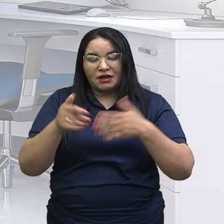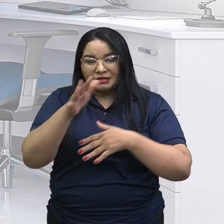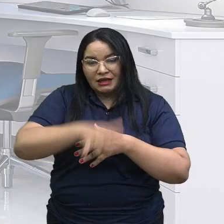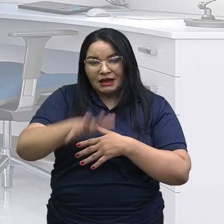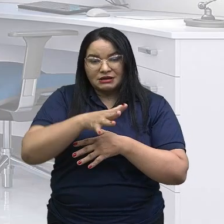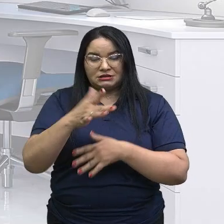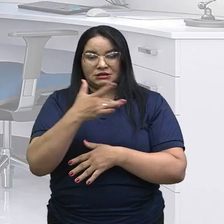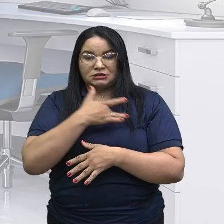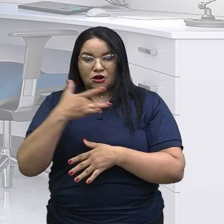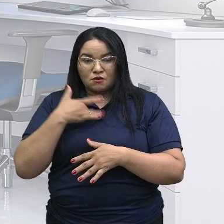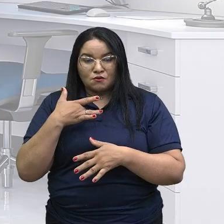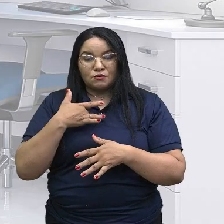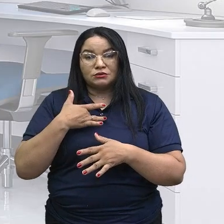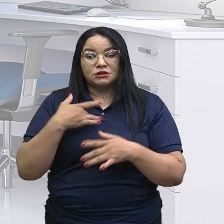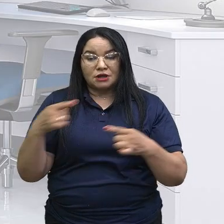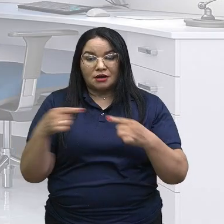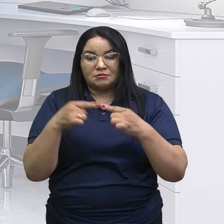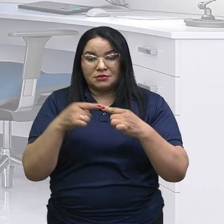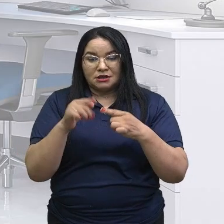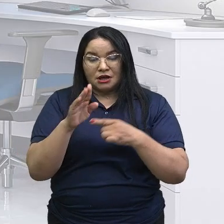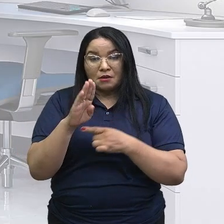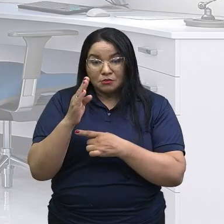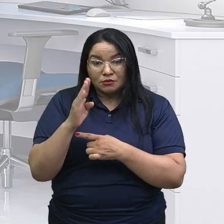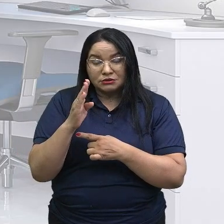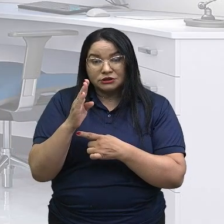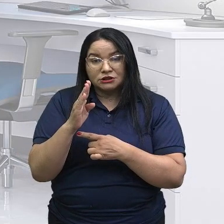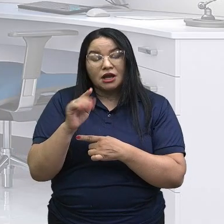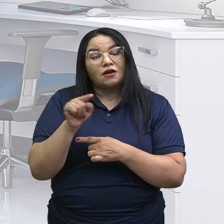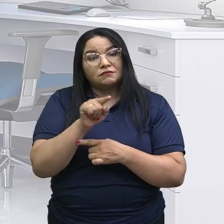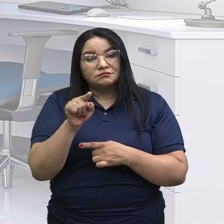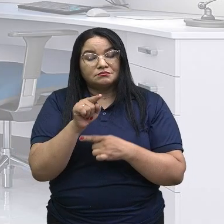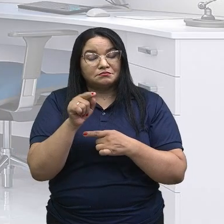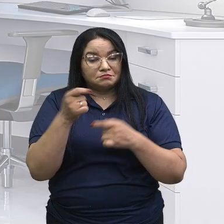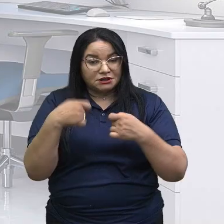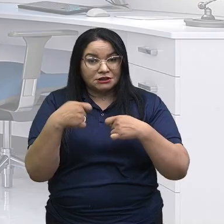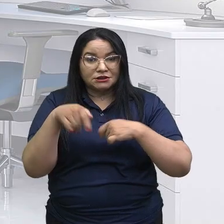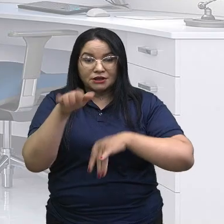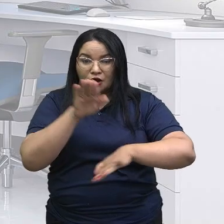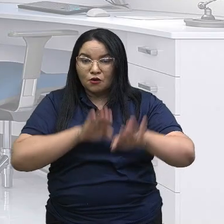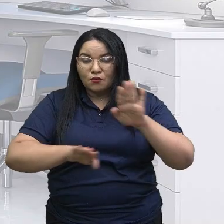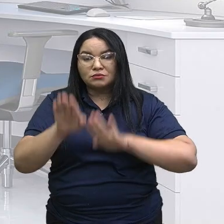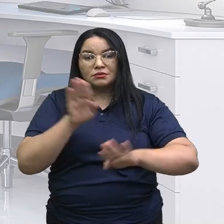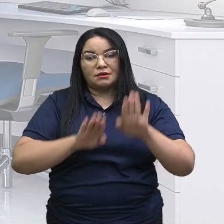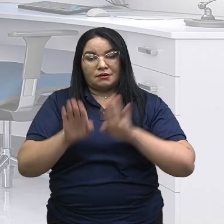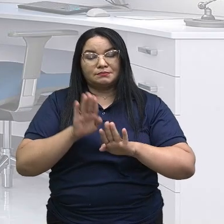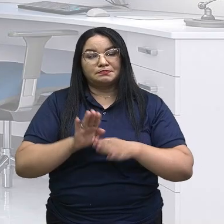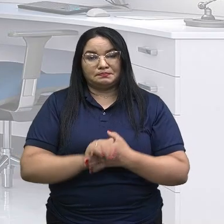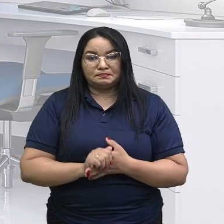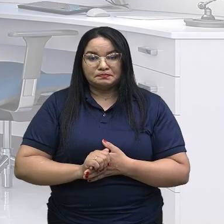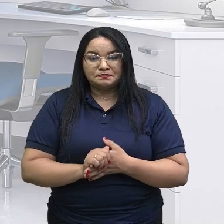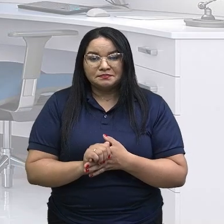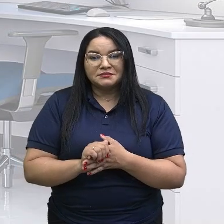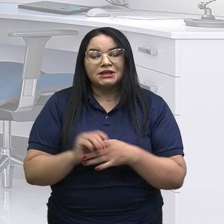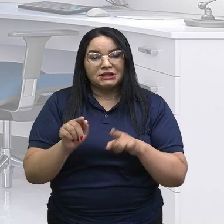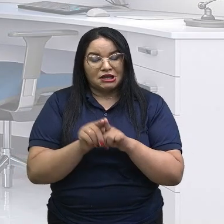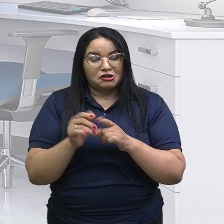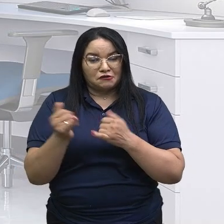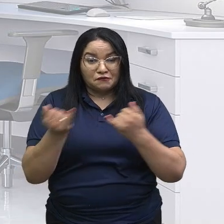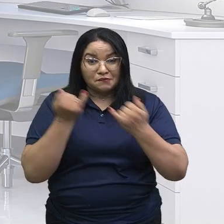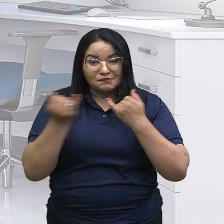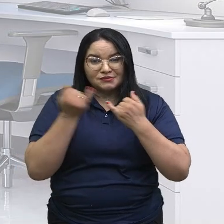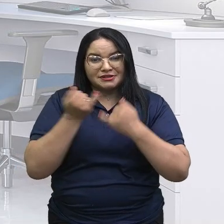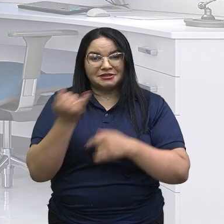da saúde, que envolve a biologia, ou que envolve a química, tem que ter muito cuidado, tá? Então,